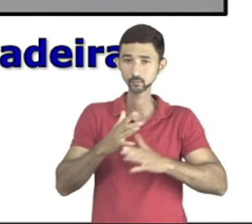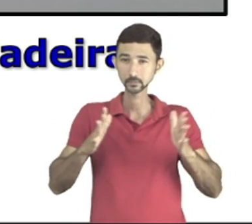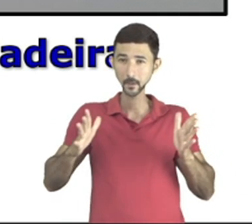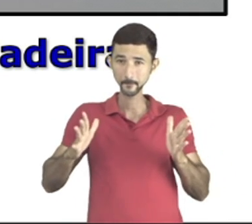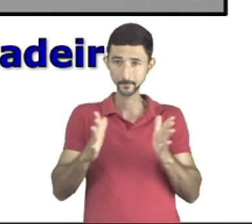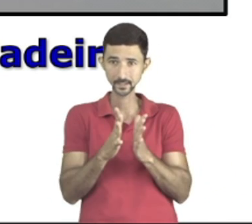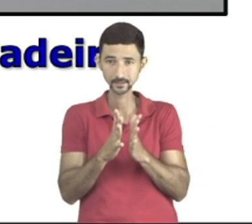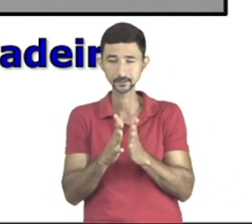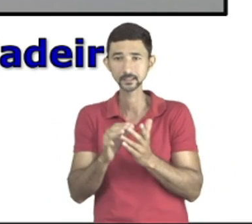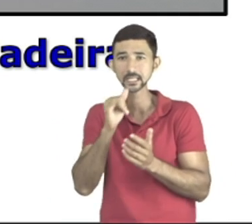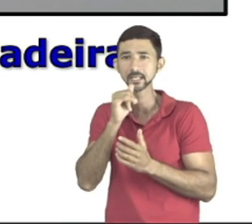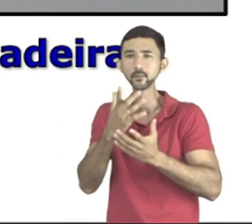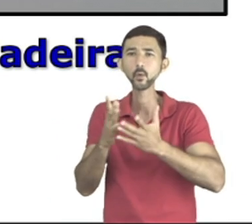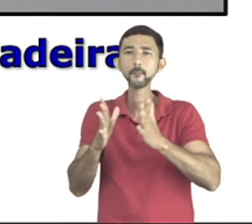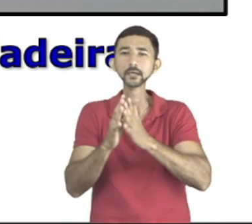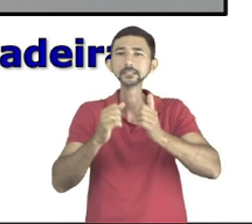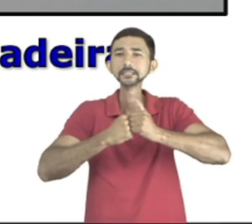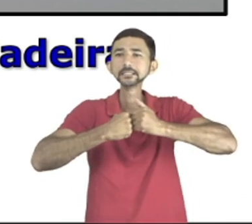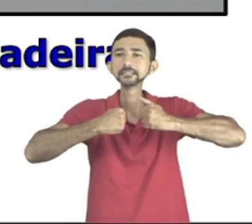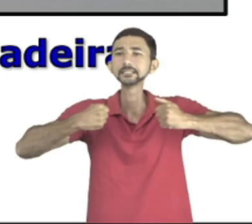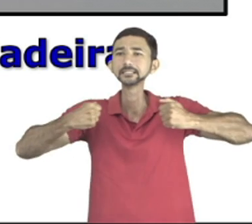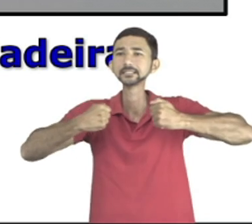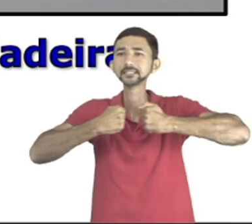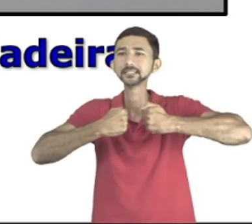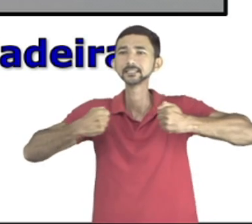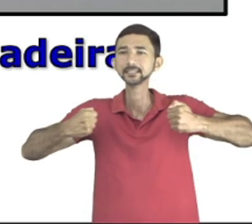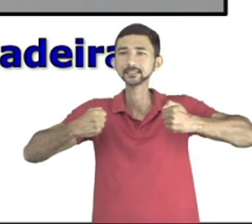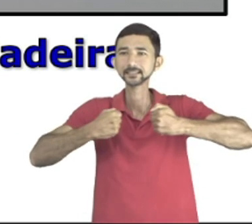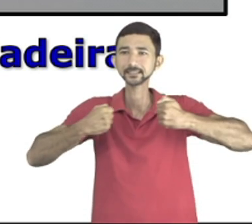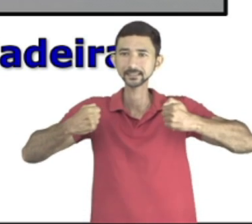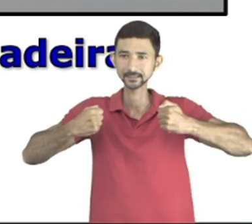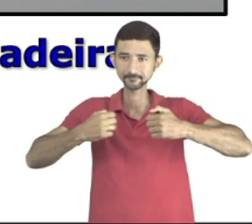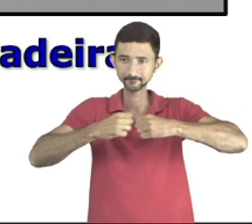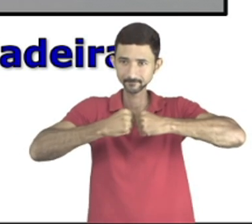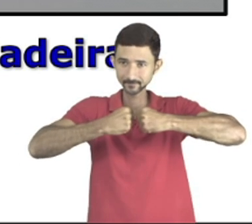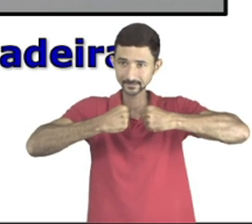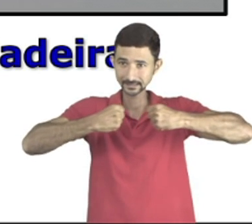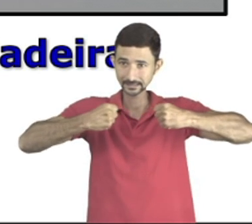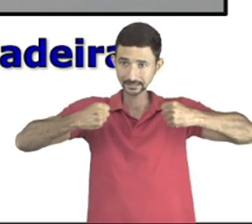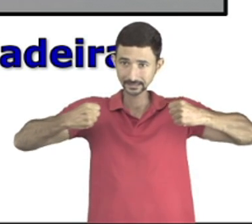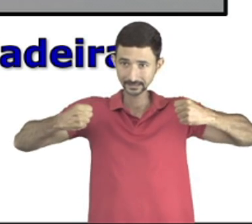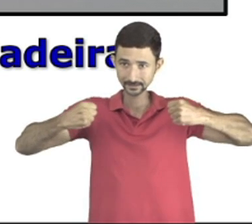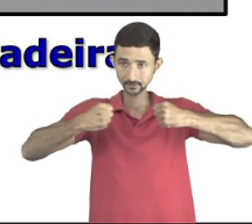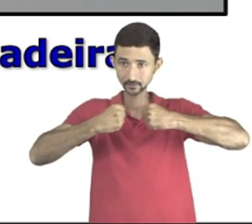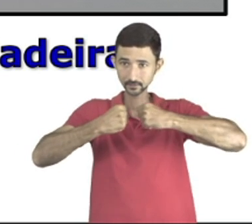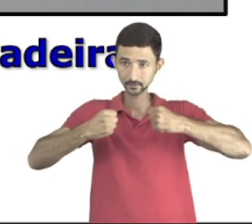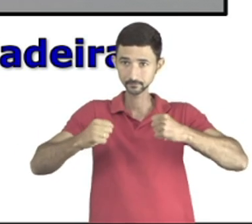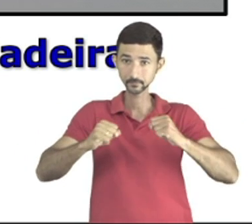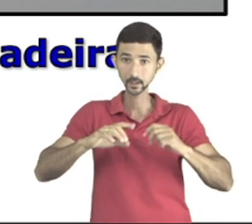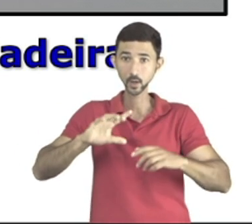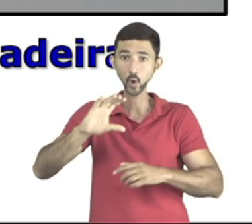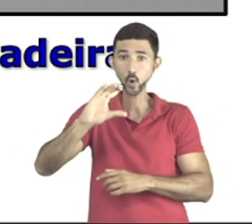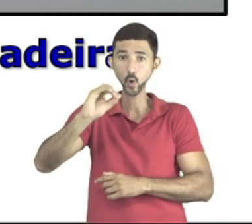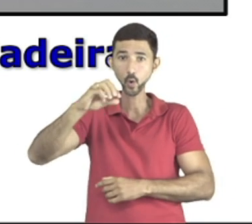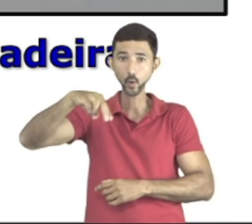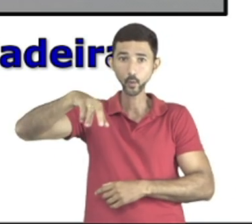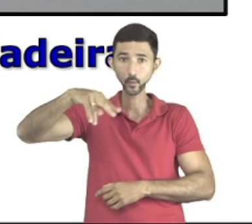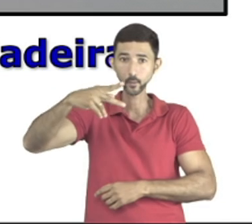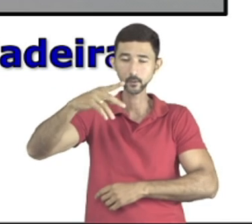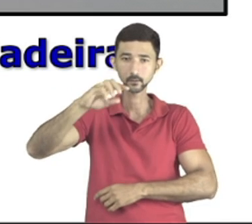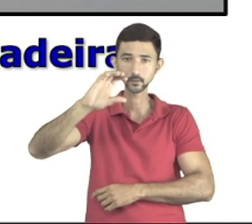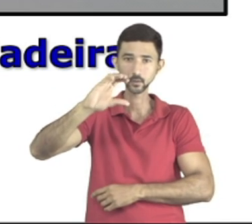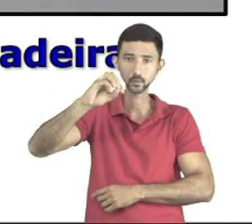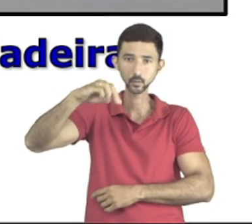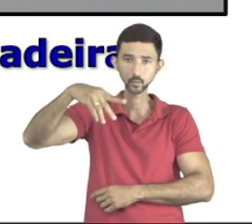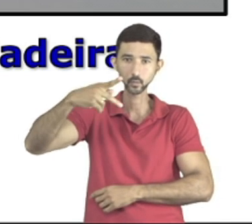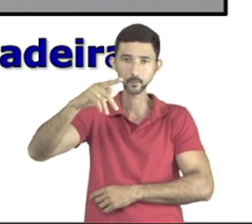compressão. Enquanto a elasticidade estica, a compressão